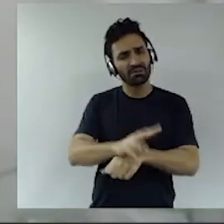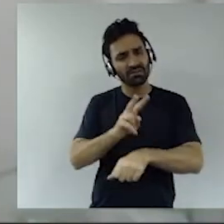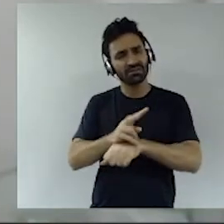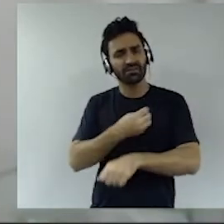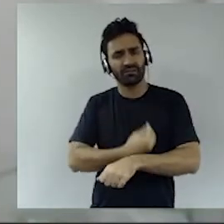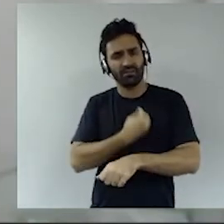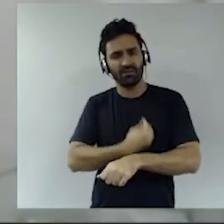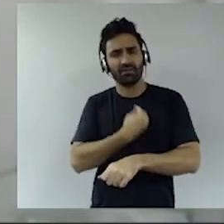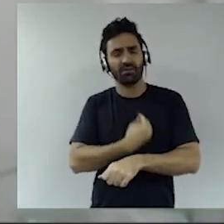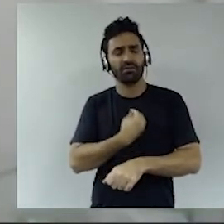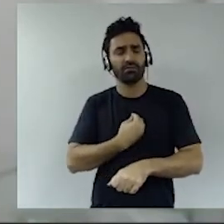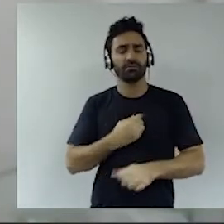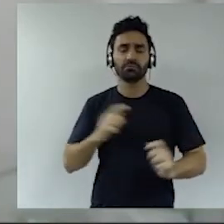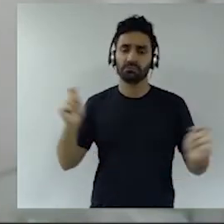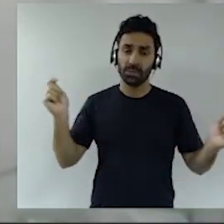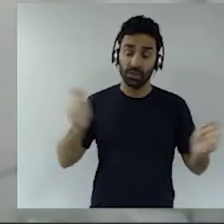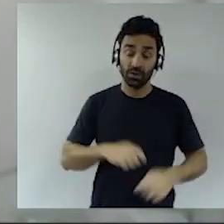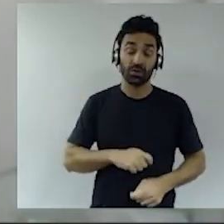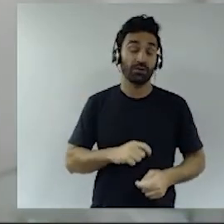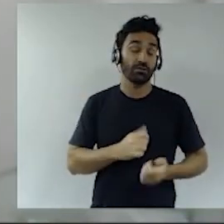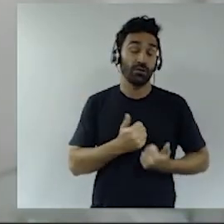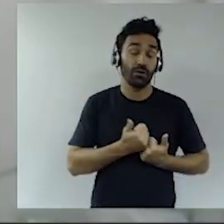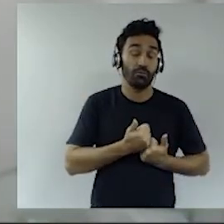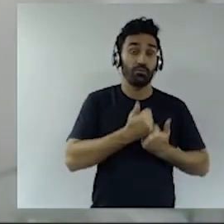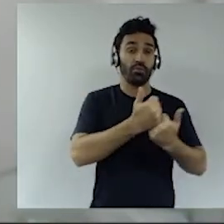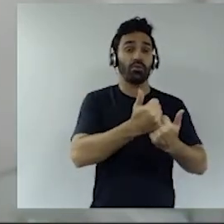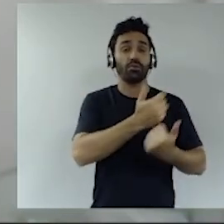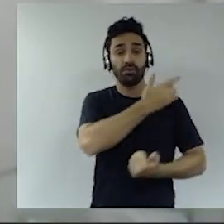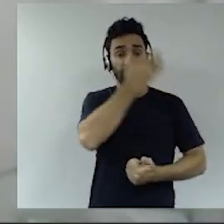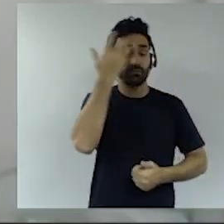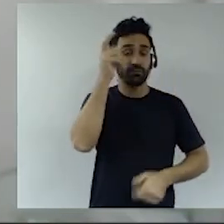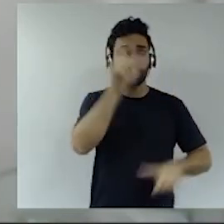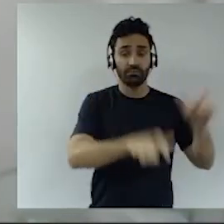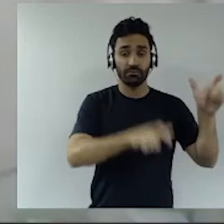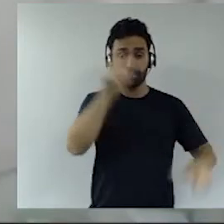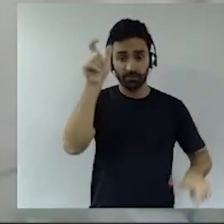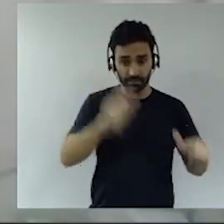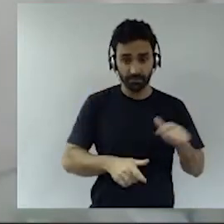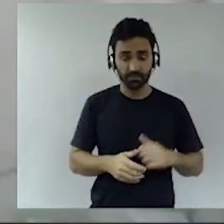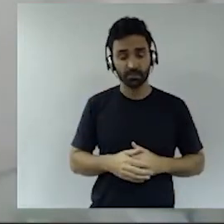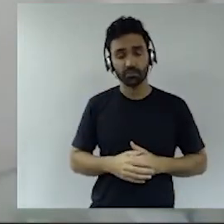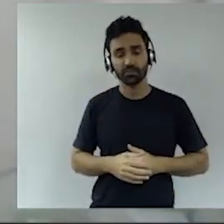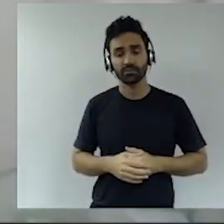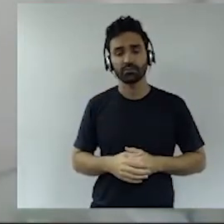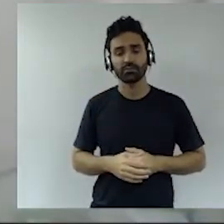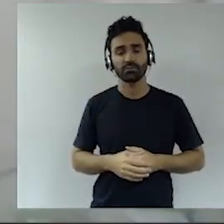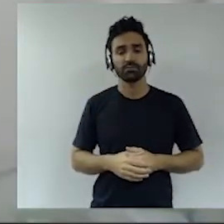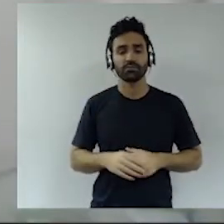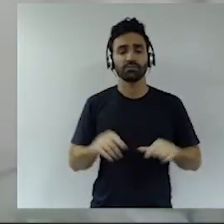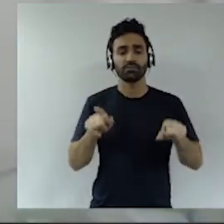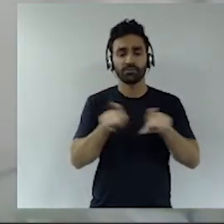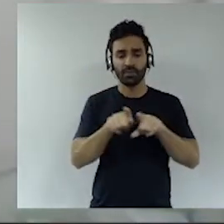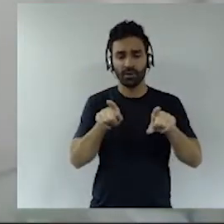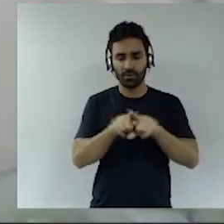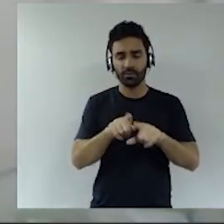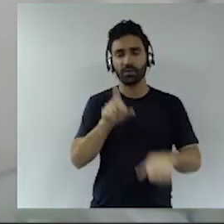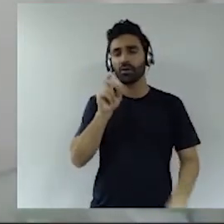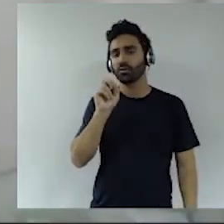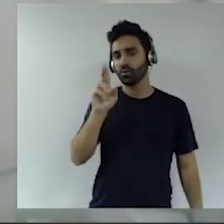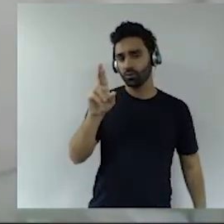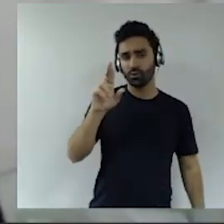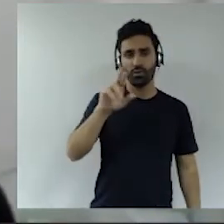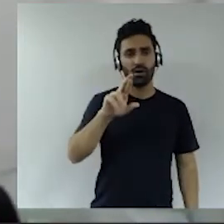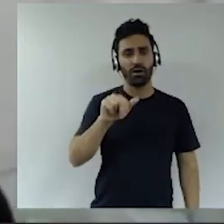da possibilidade da existência humana. Também não se pode, doutor Rafael,